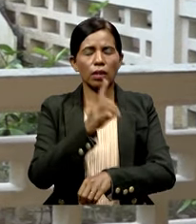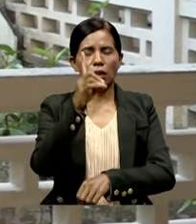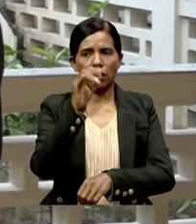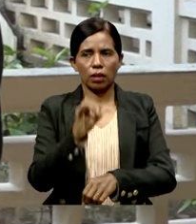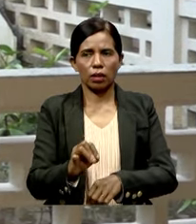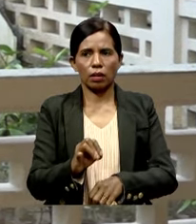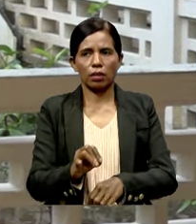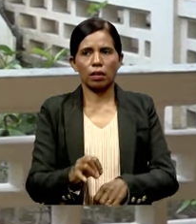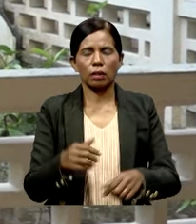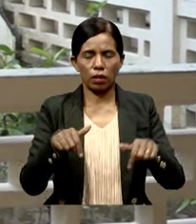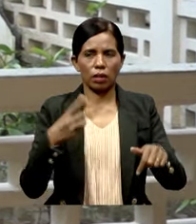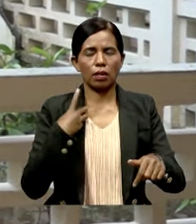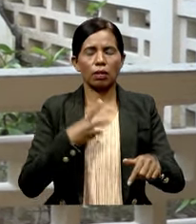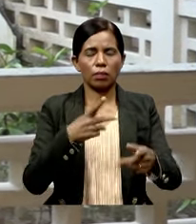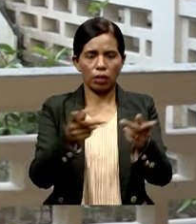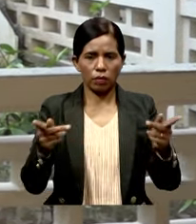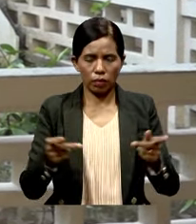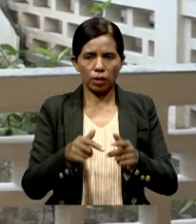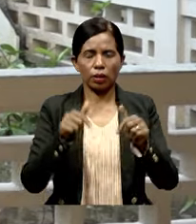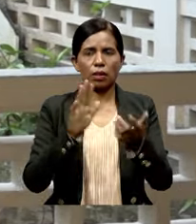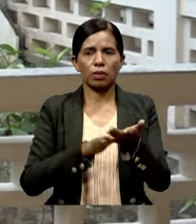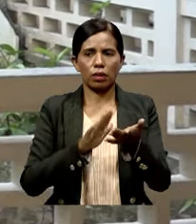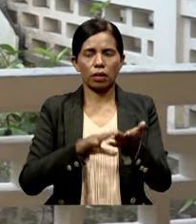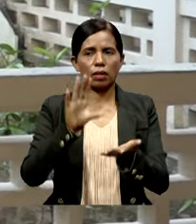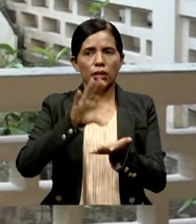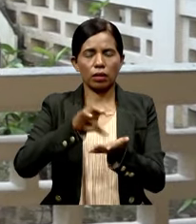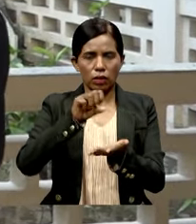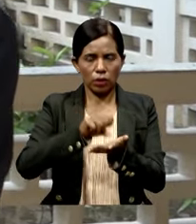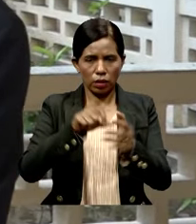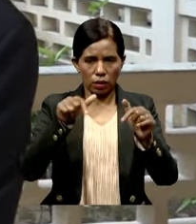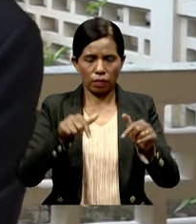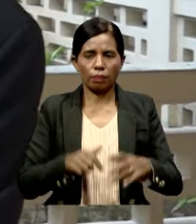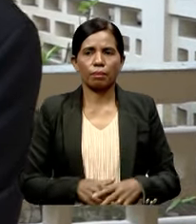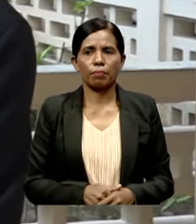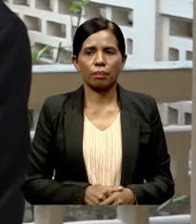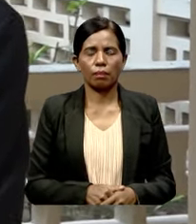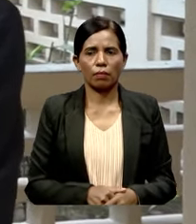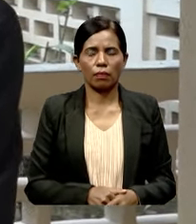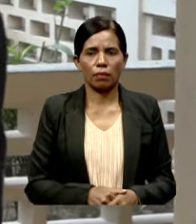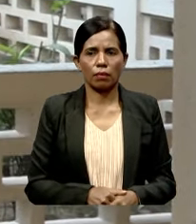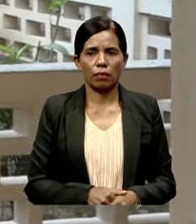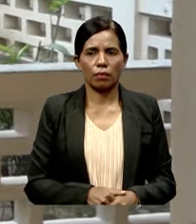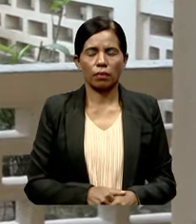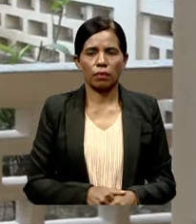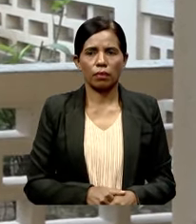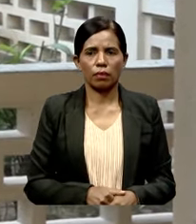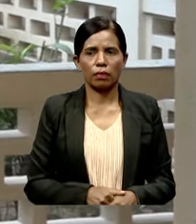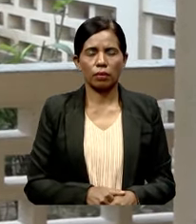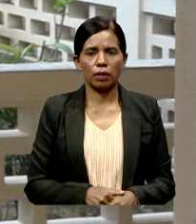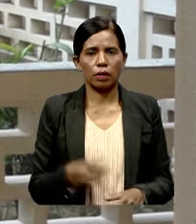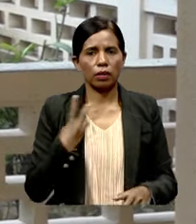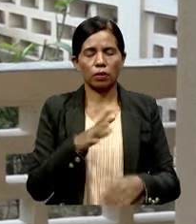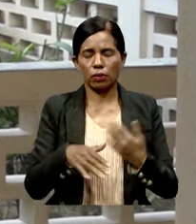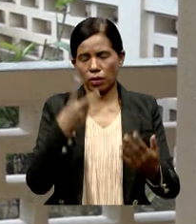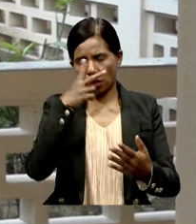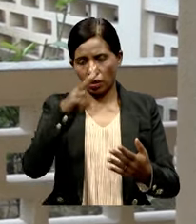mesmo acontecemos ia faculdade Ciências Sociais Irene, e hanya sing toto tu hari kuaze